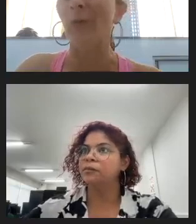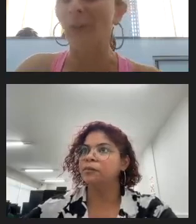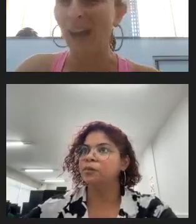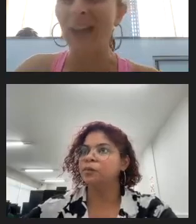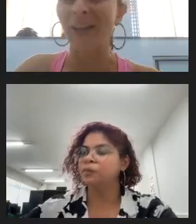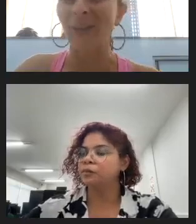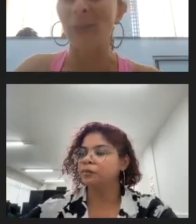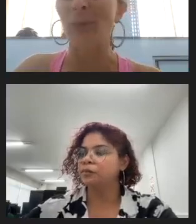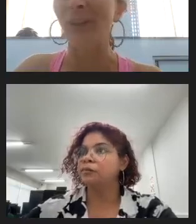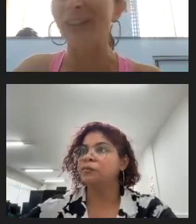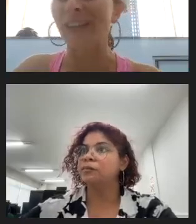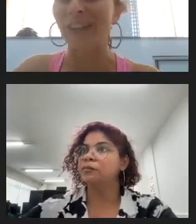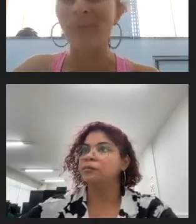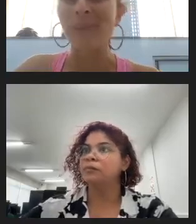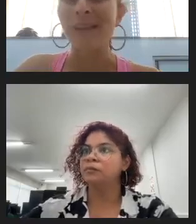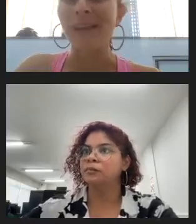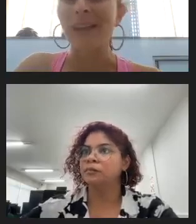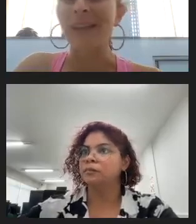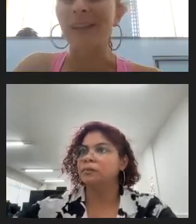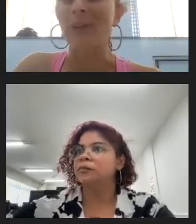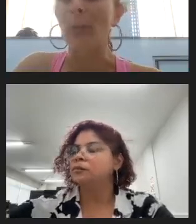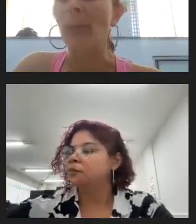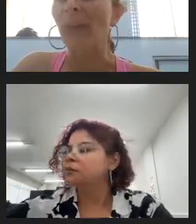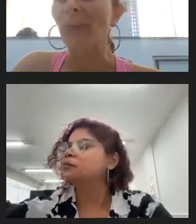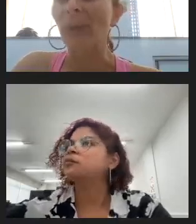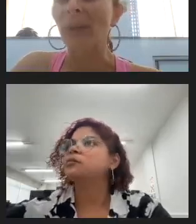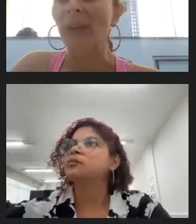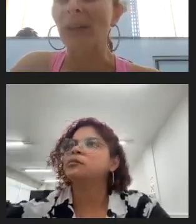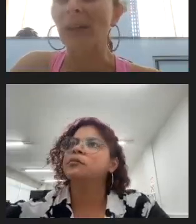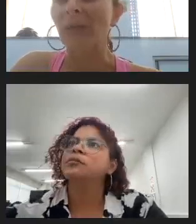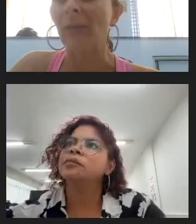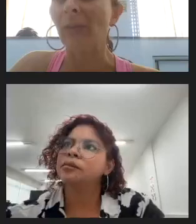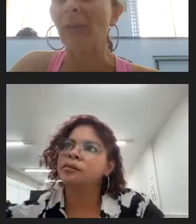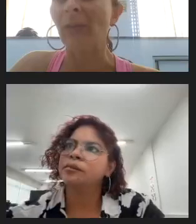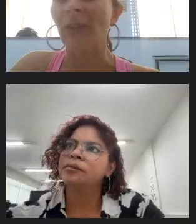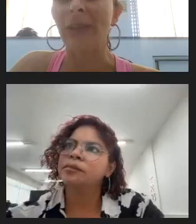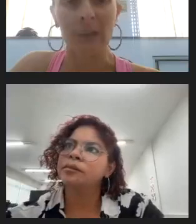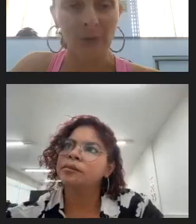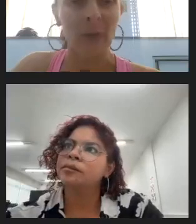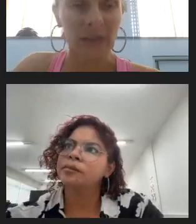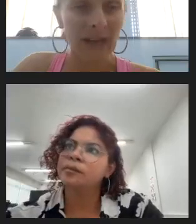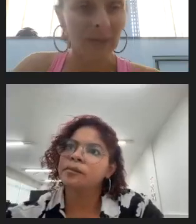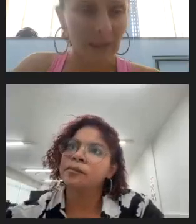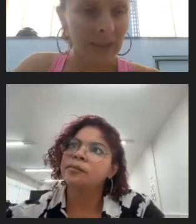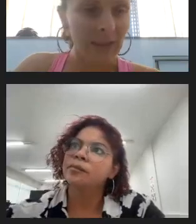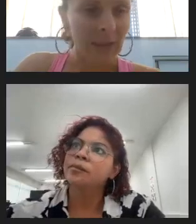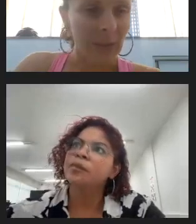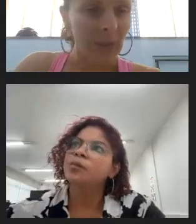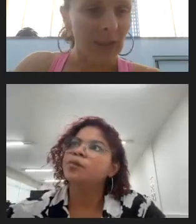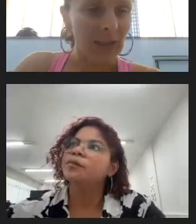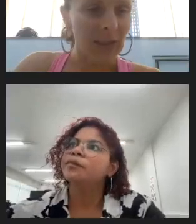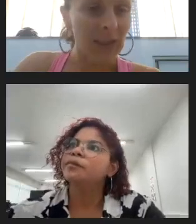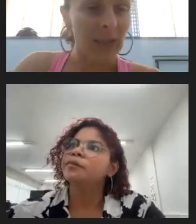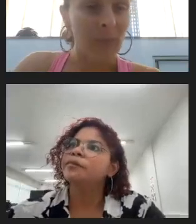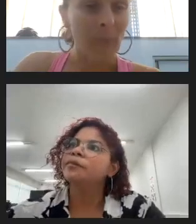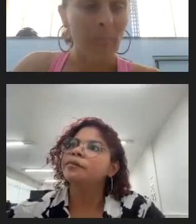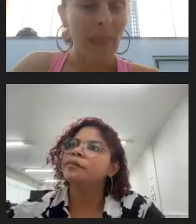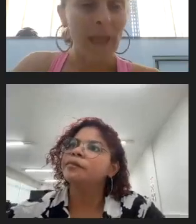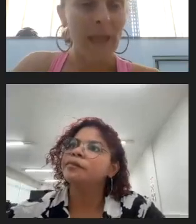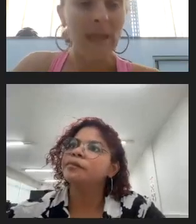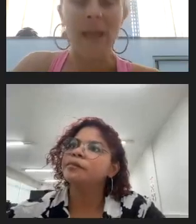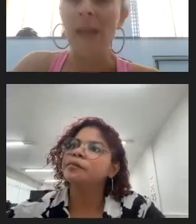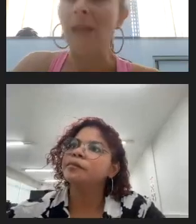inserção forçada, extemporânea, né. Então, eu peço para que vocês tenham esse cuidado, né? Para